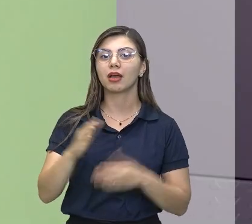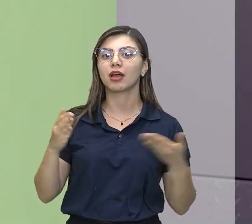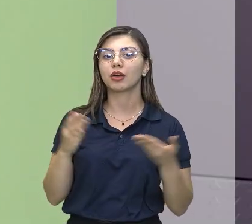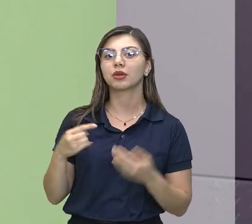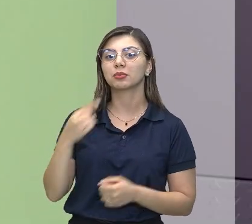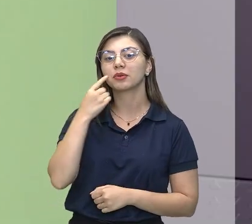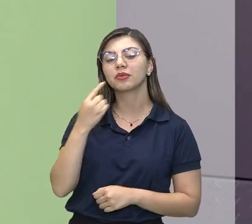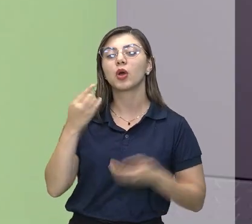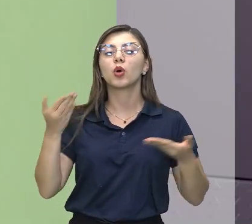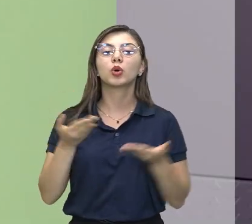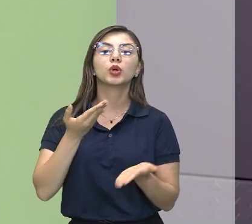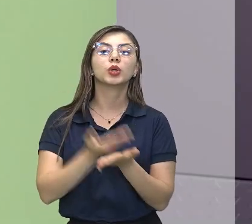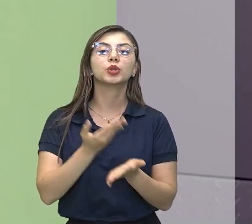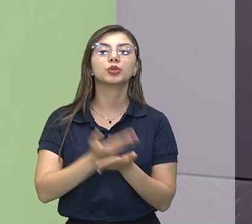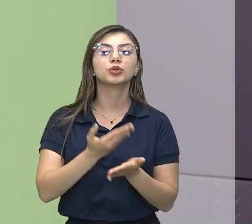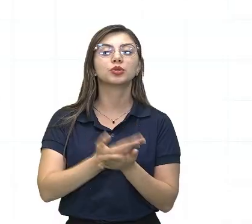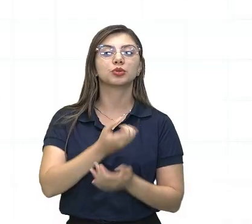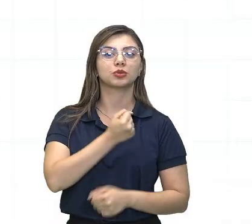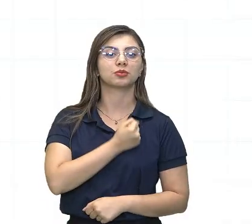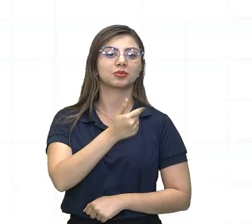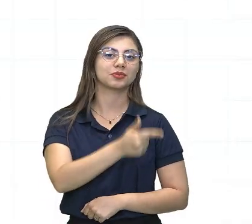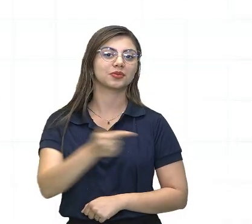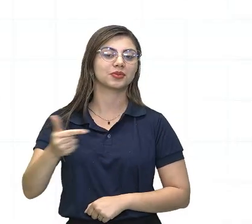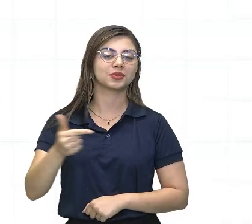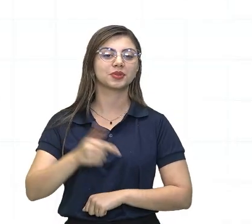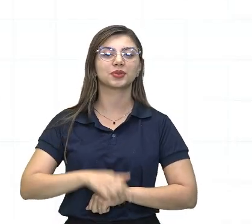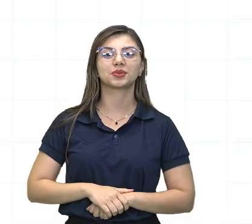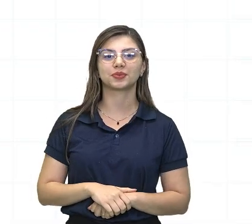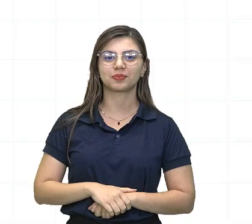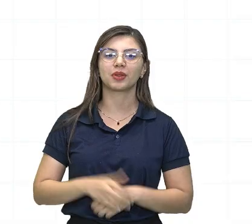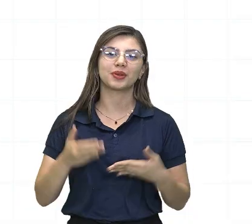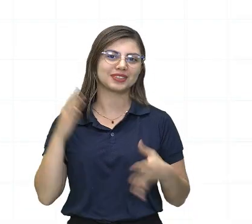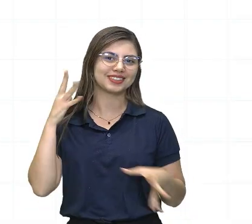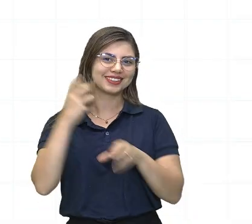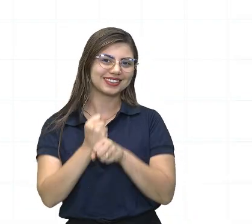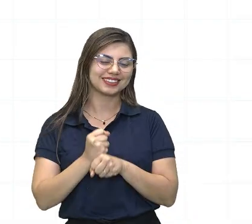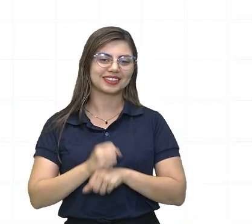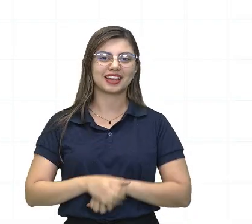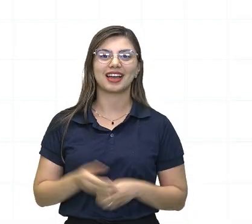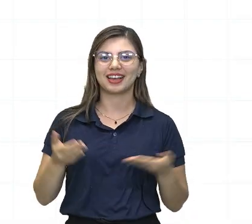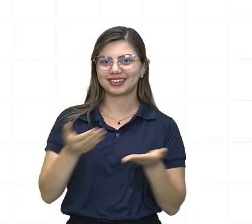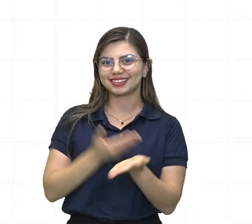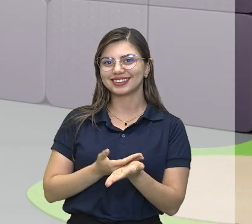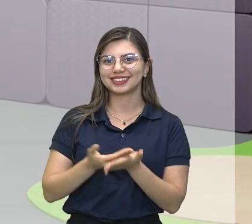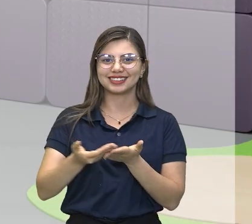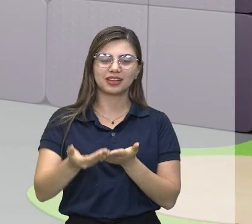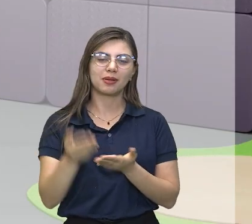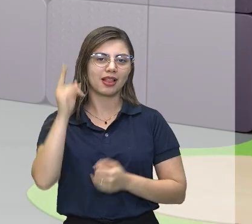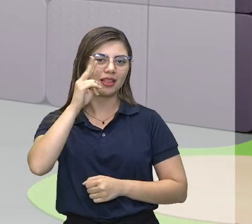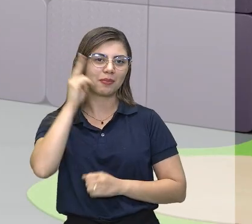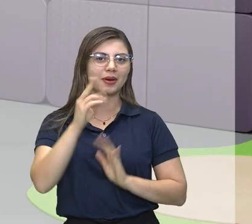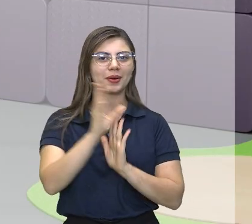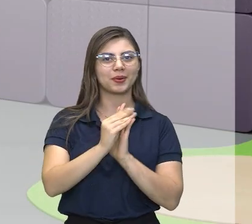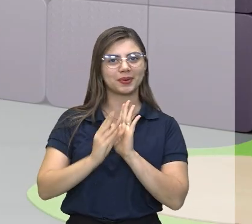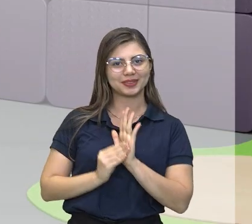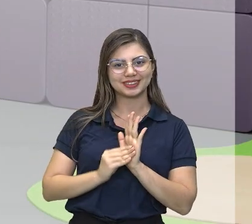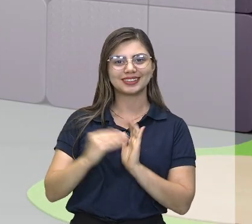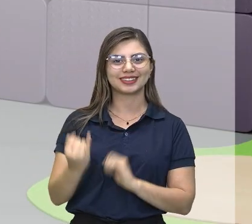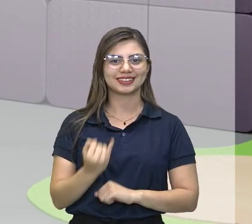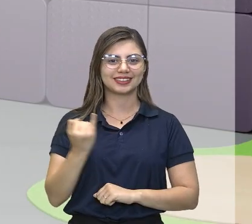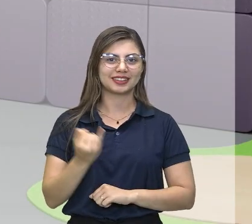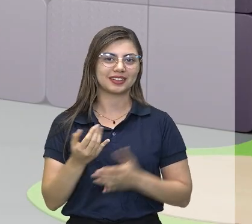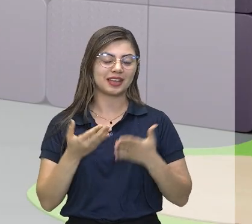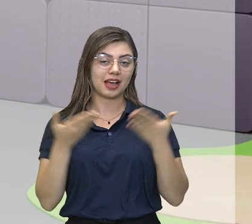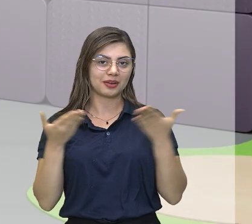a nossa aula de número 22, que traz aí a nossa revisão. Então vamos aproveitar para relembrar alguns dos conteúdos.